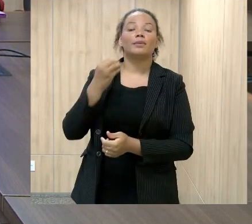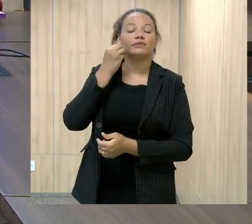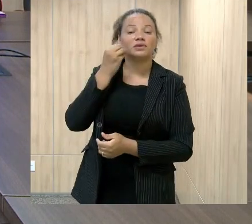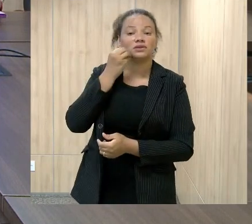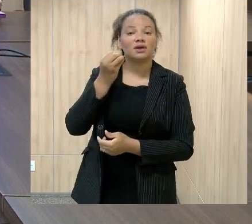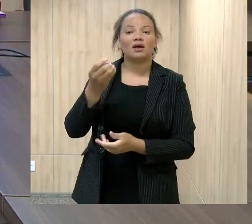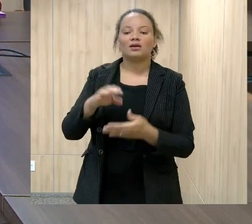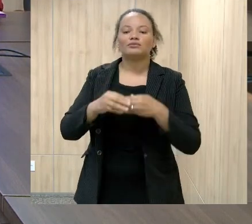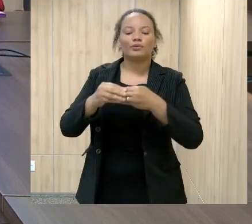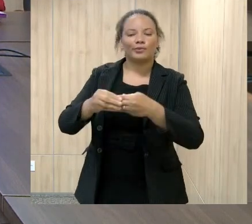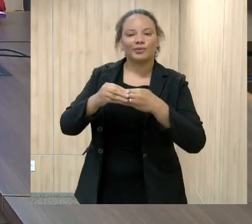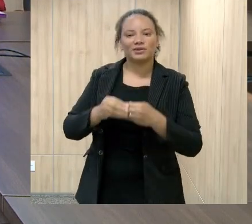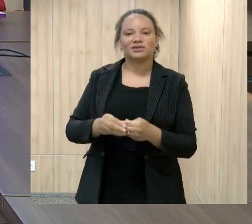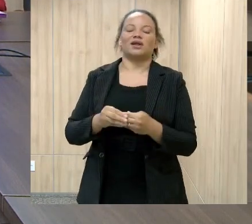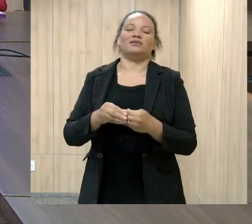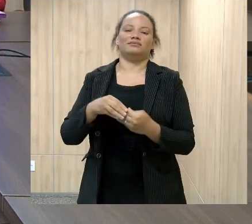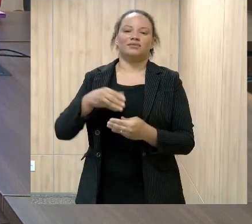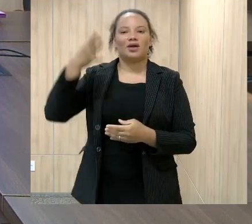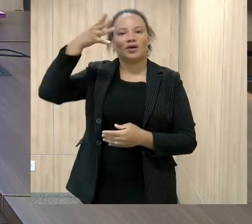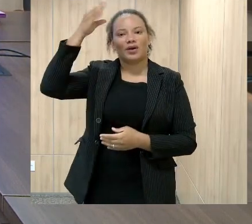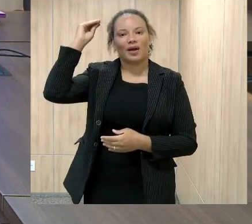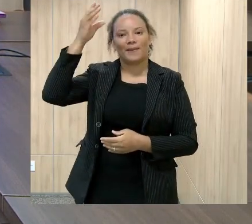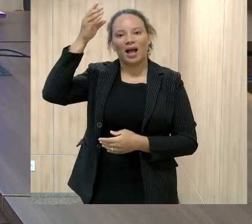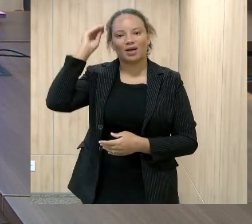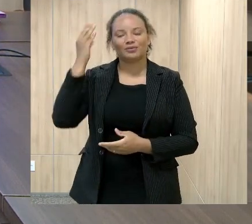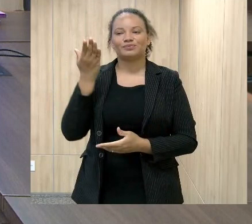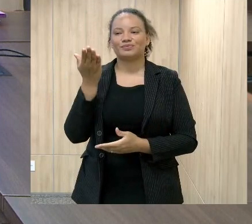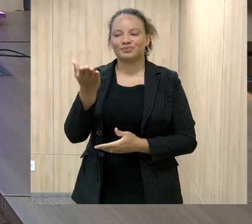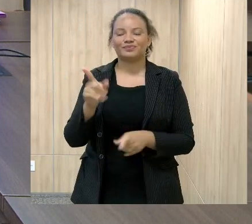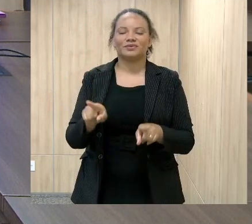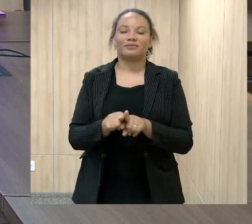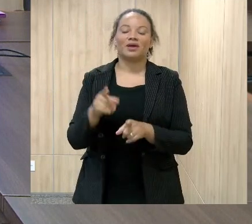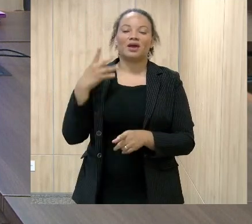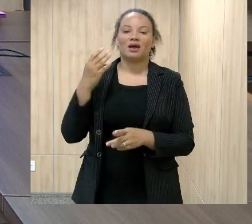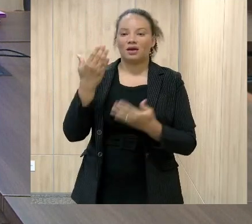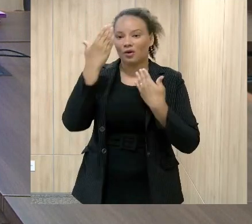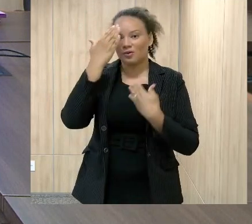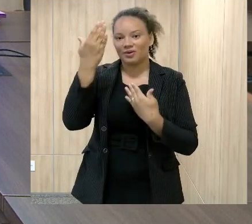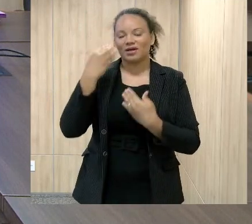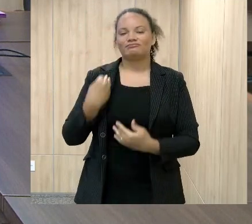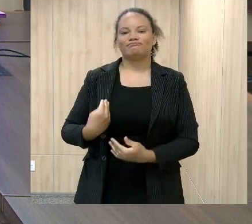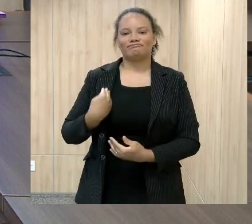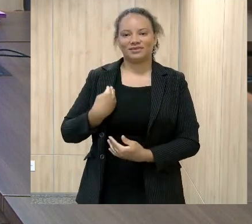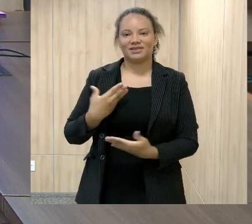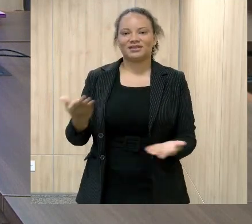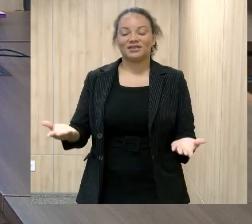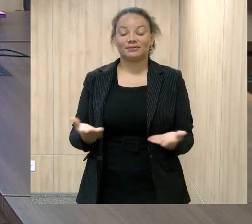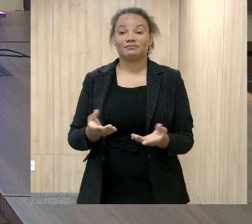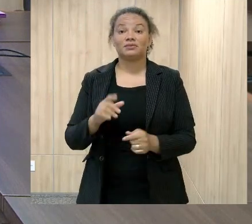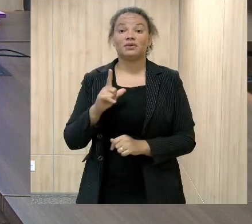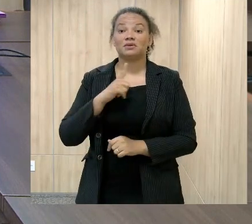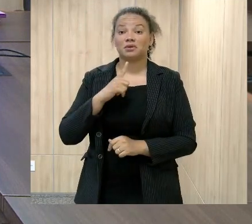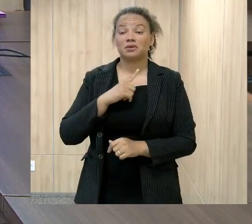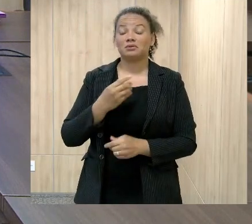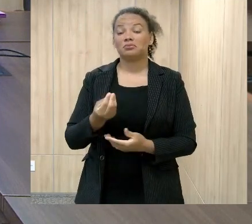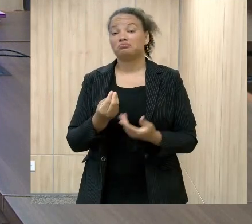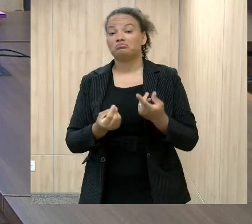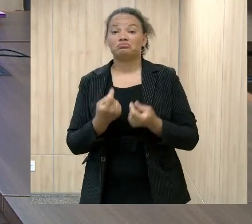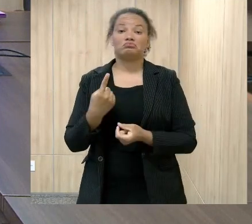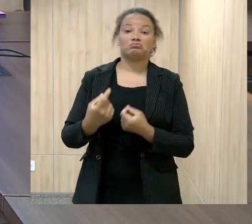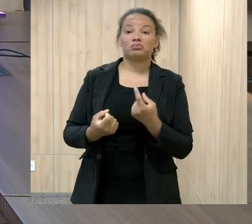meu colega de Parlamento Deputado Rodrigo Camargo Obrigado pela sua presença e assim mais alguma coisa